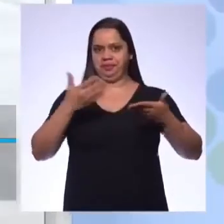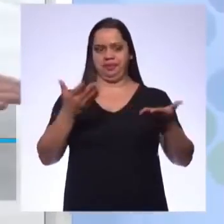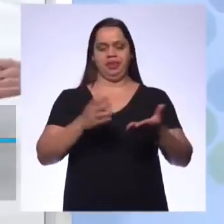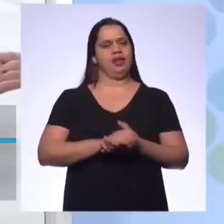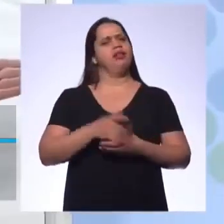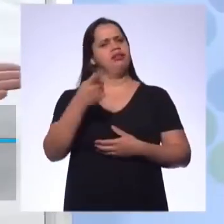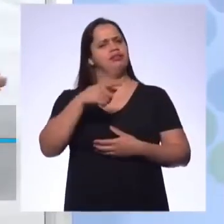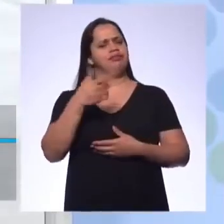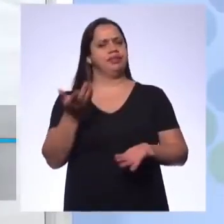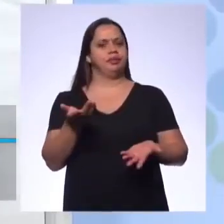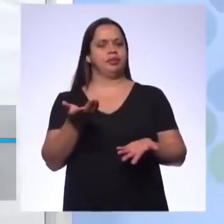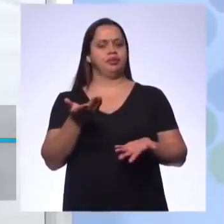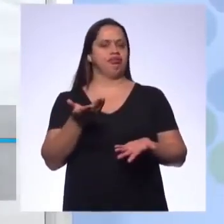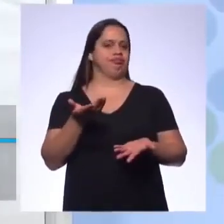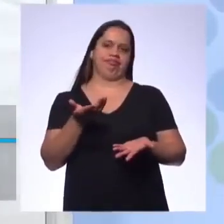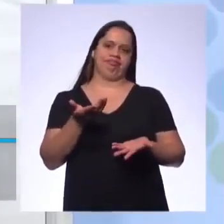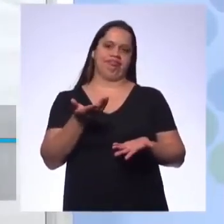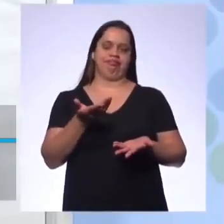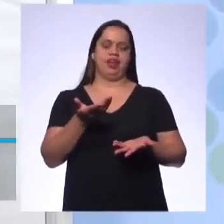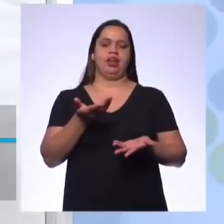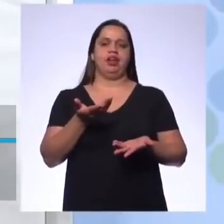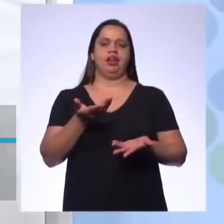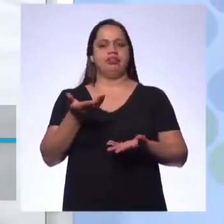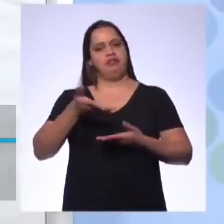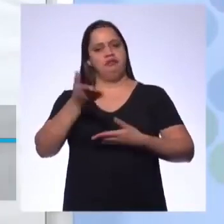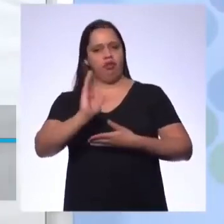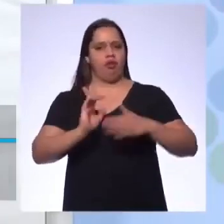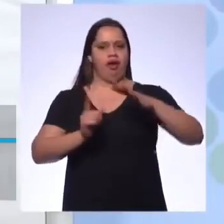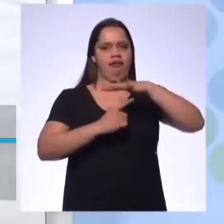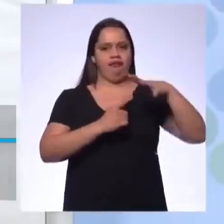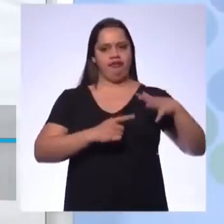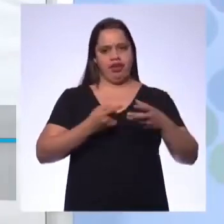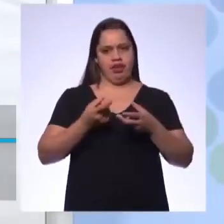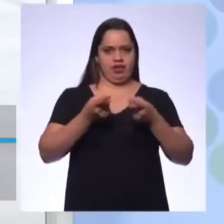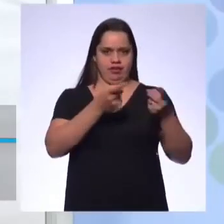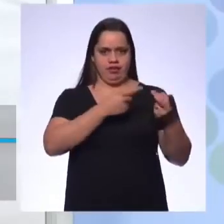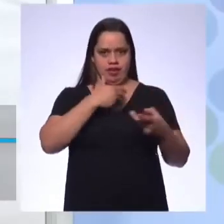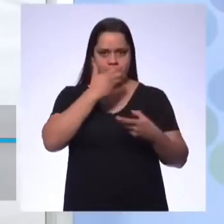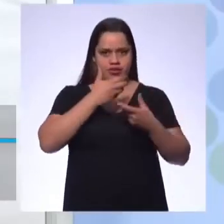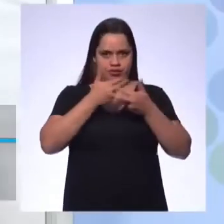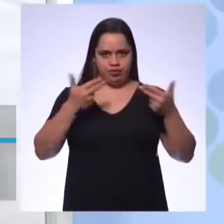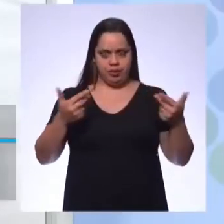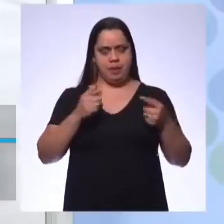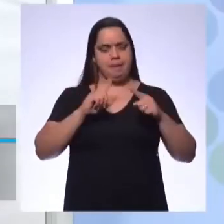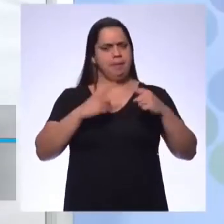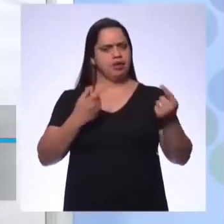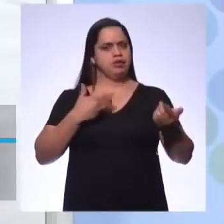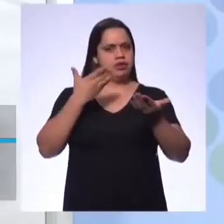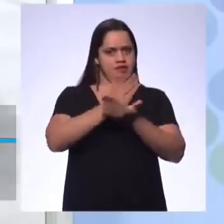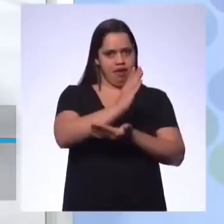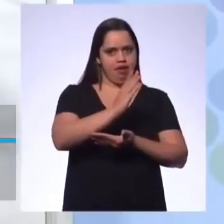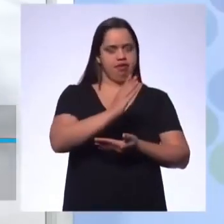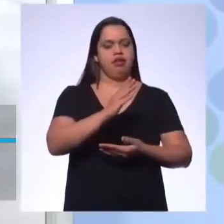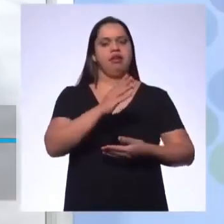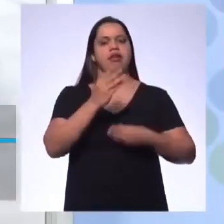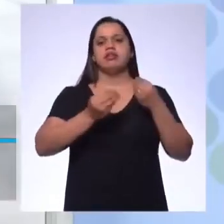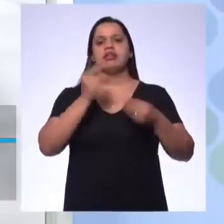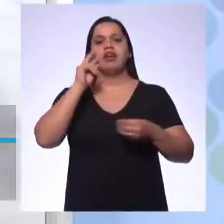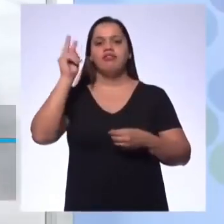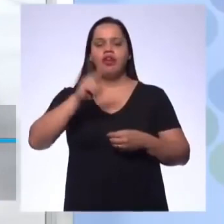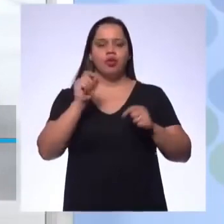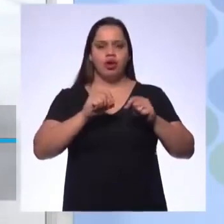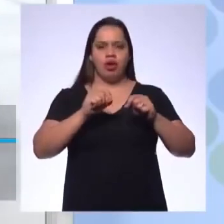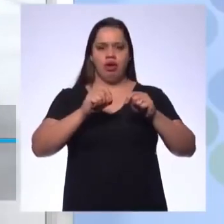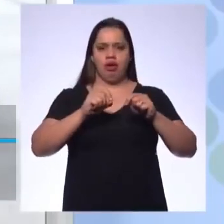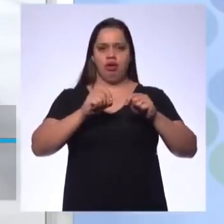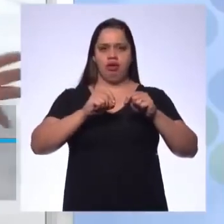já faz tempo que você não vai à feira, ou foi pouco tempo que abriu e tal, esse precedente, mas quando você vai à feira, você pode se deparar com uma